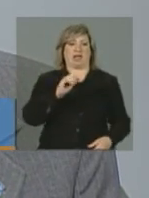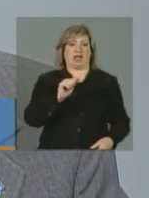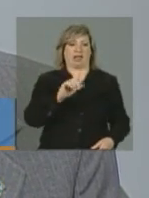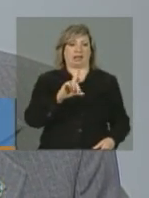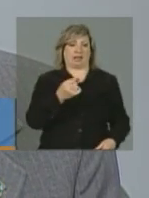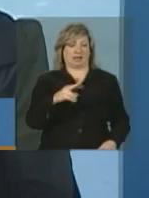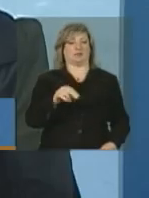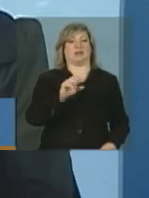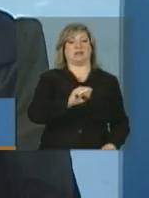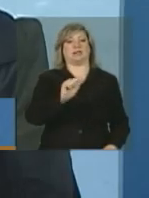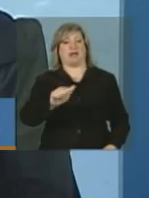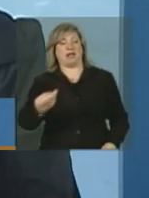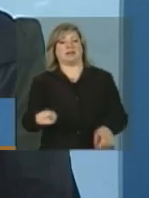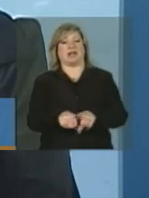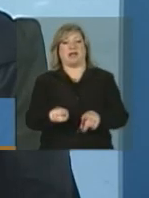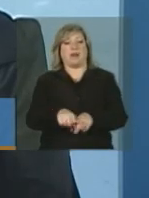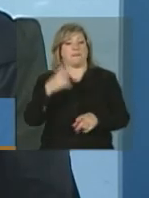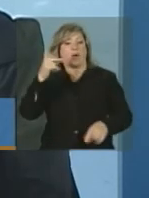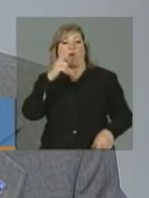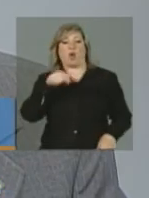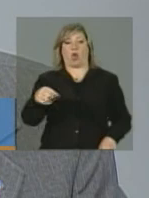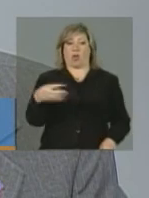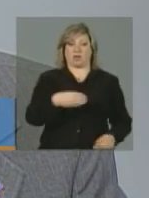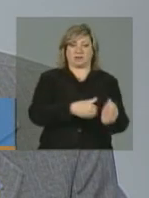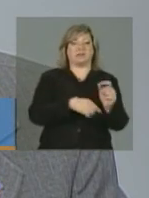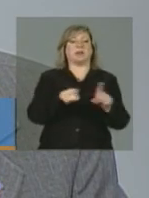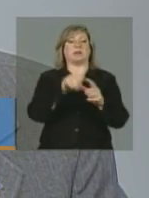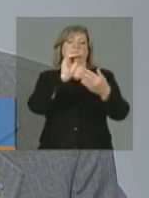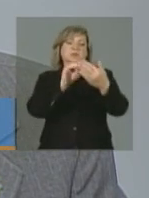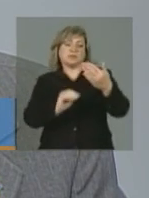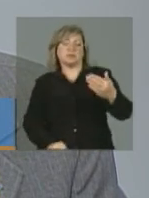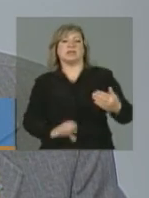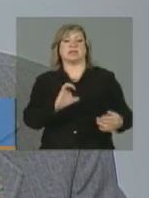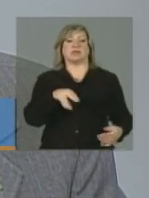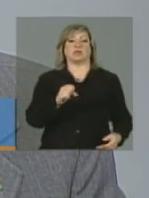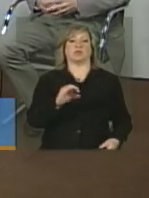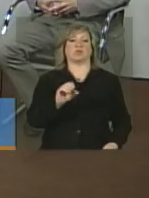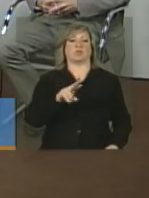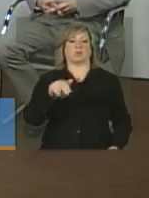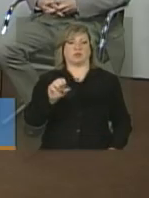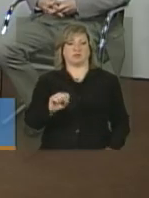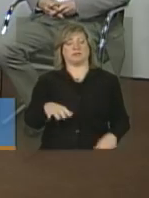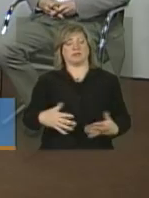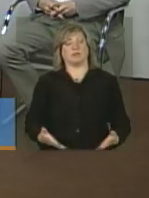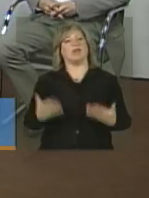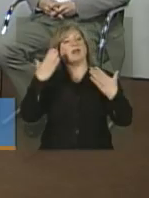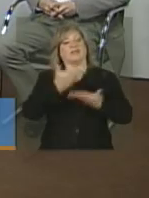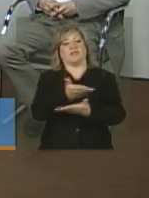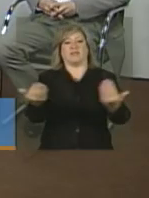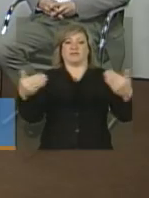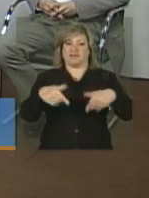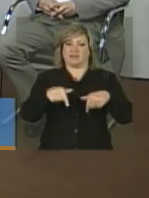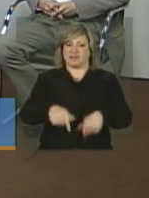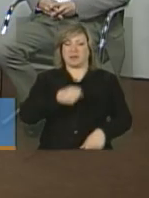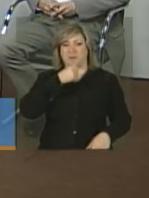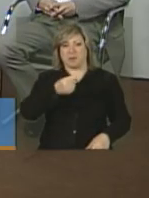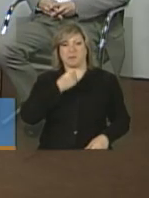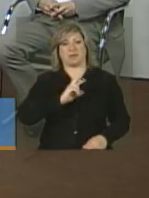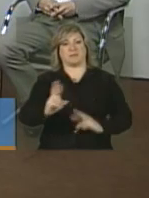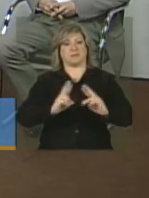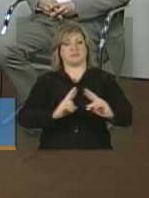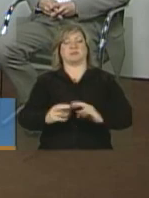para validação da nova senha, quanto de preenchimento do Censo SUAS. Bom, agradeço muito a participação de vocês conosco aqui